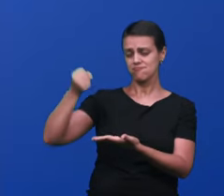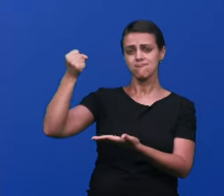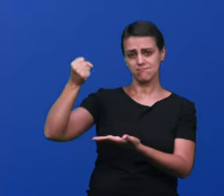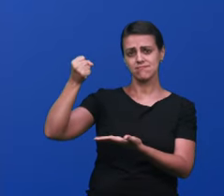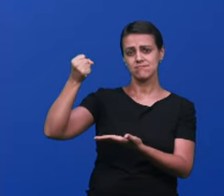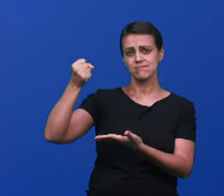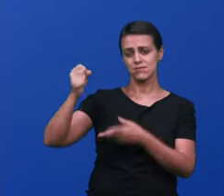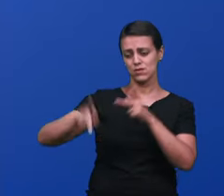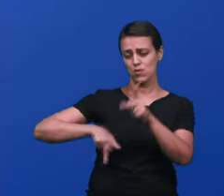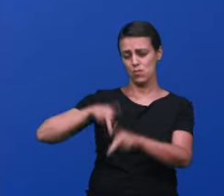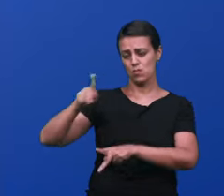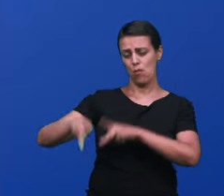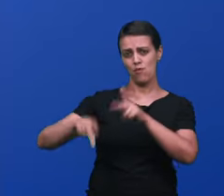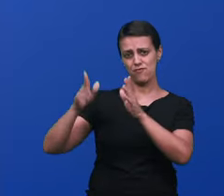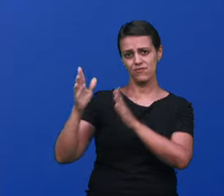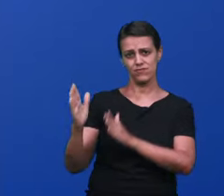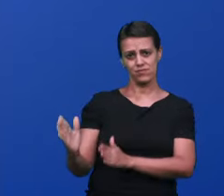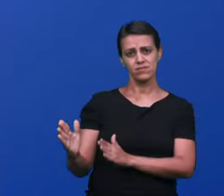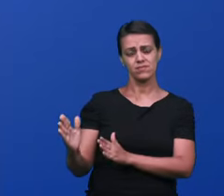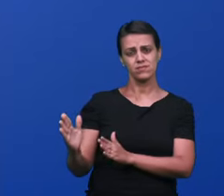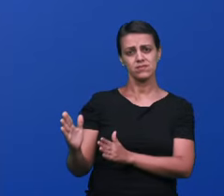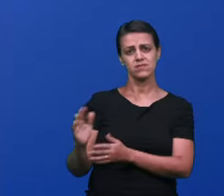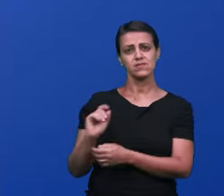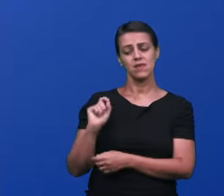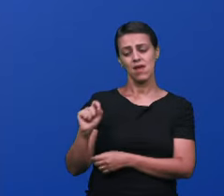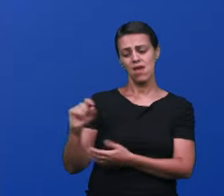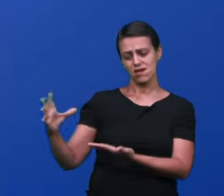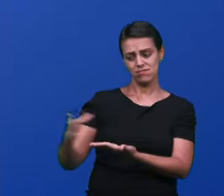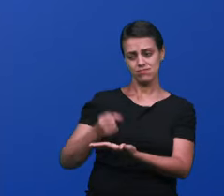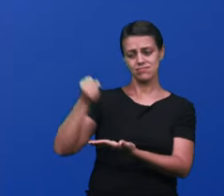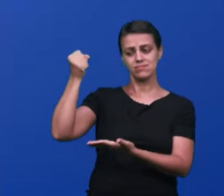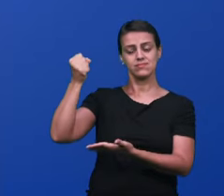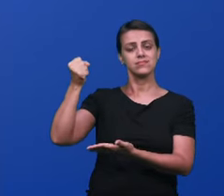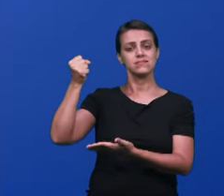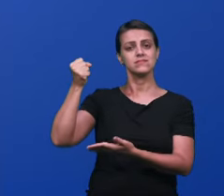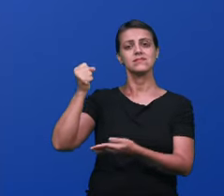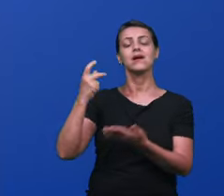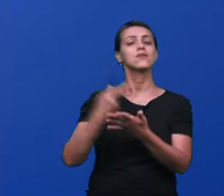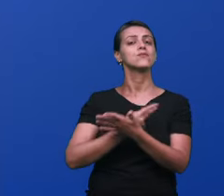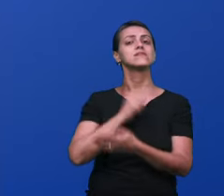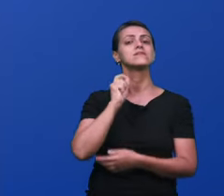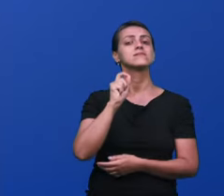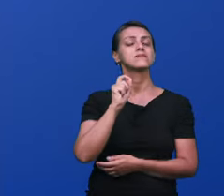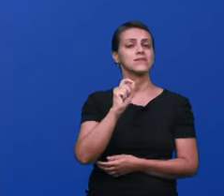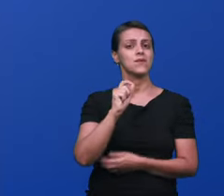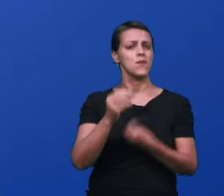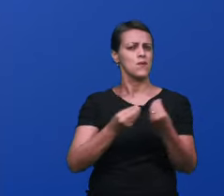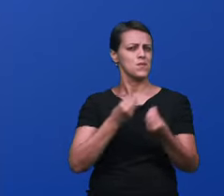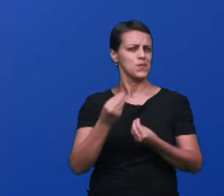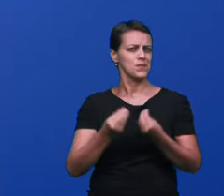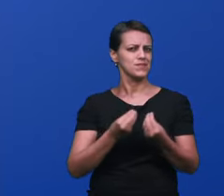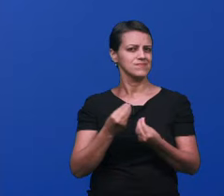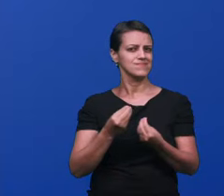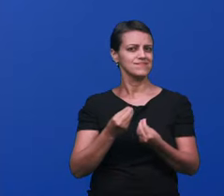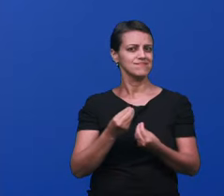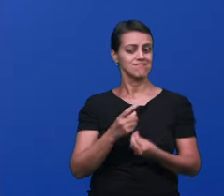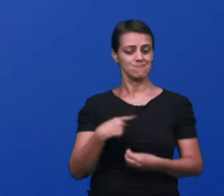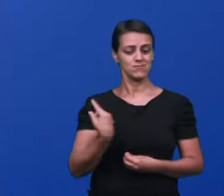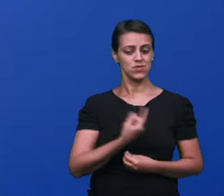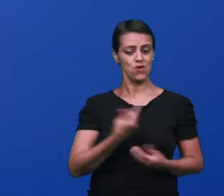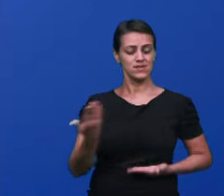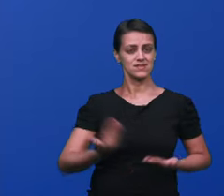fiel, ela se dará no momento em que a igreja, ela subirá